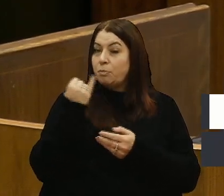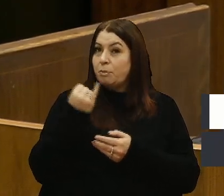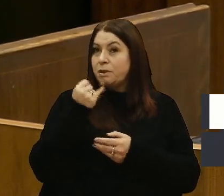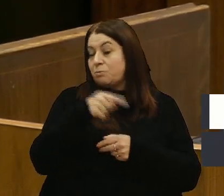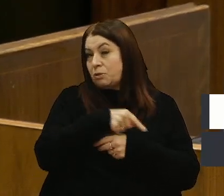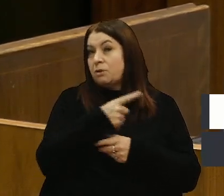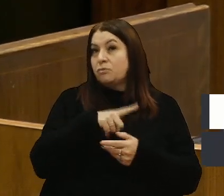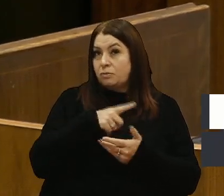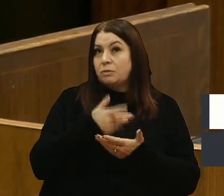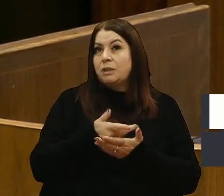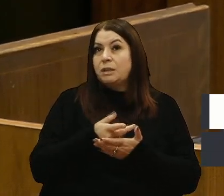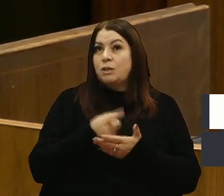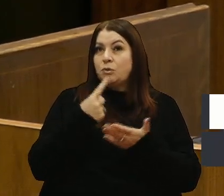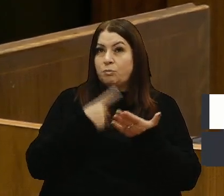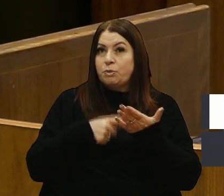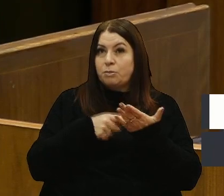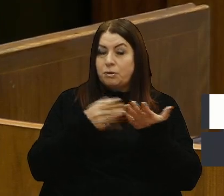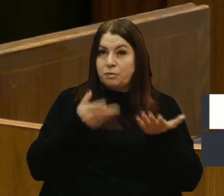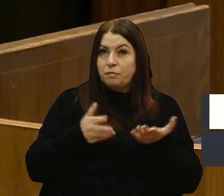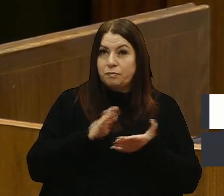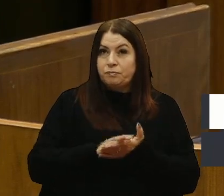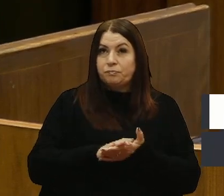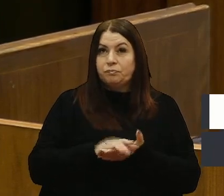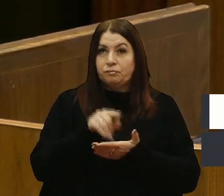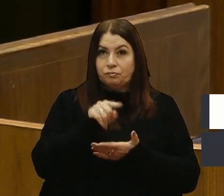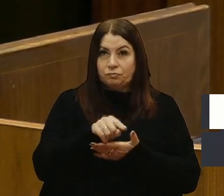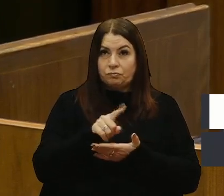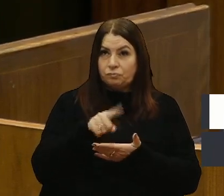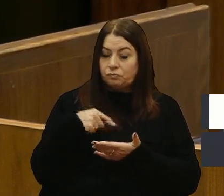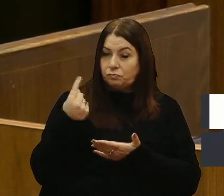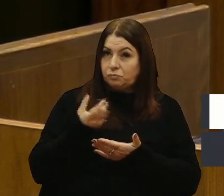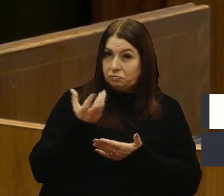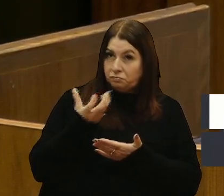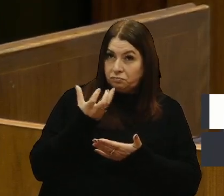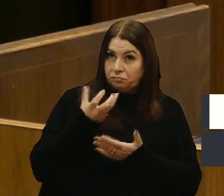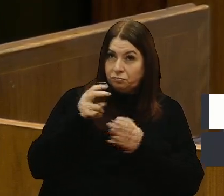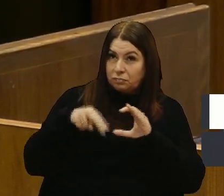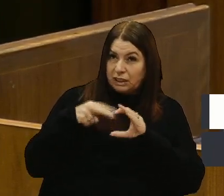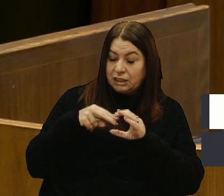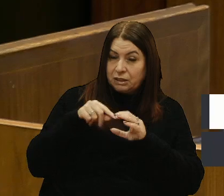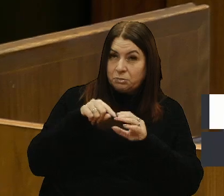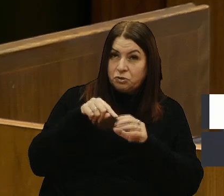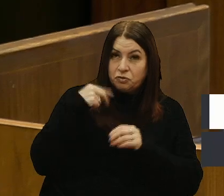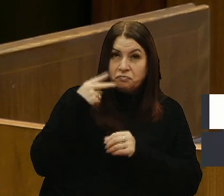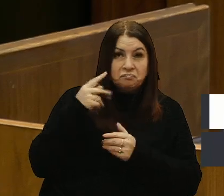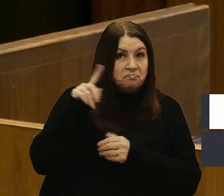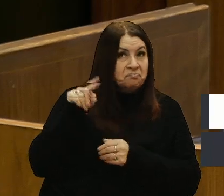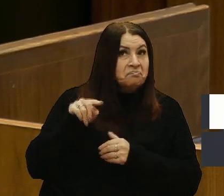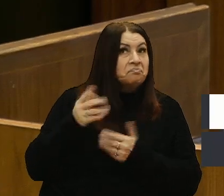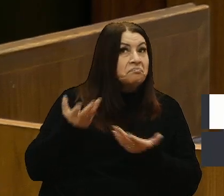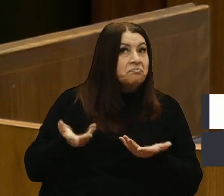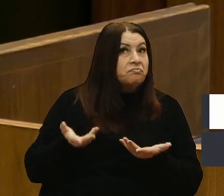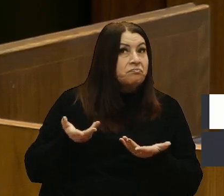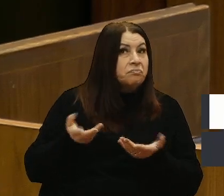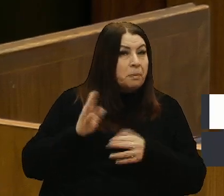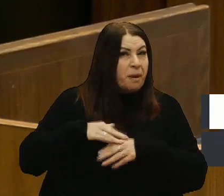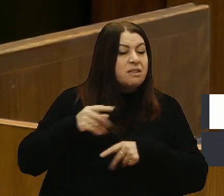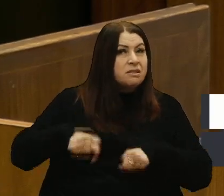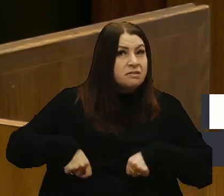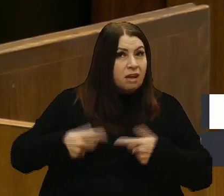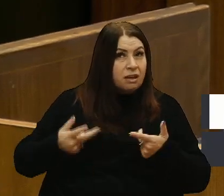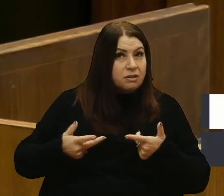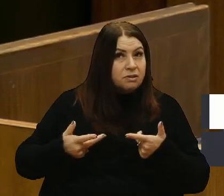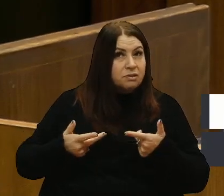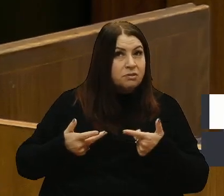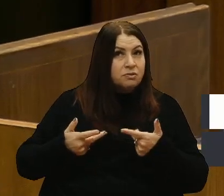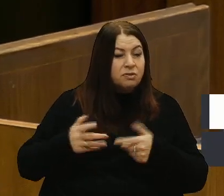já está combinado agora. É isso que a gente quer para a nossa Câmara de Vereadores? Mais gasto?